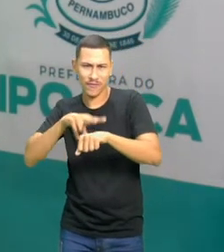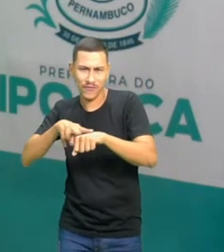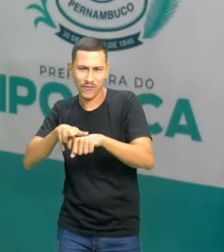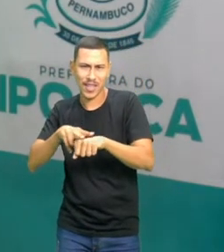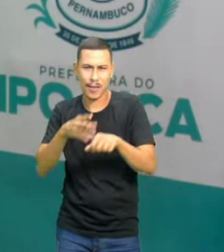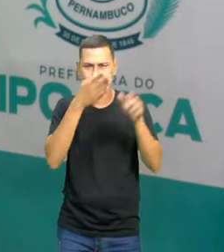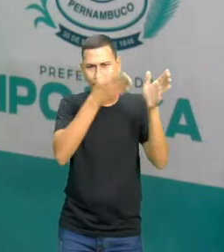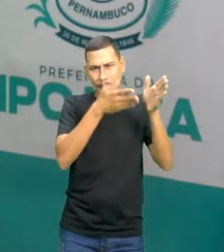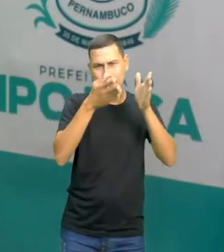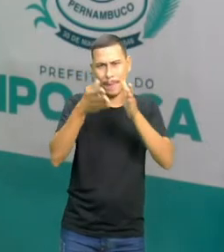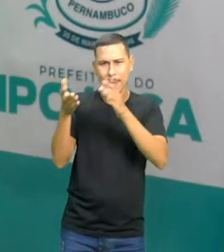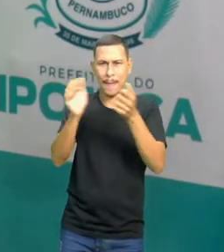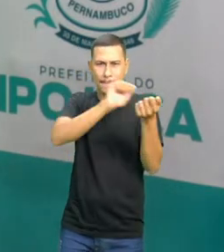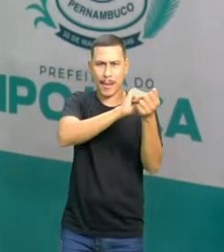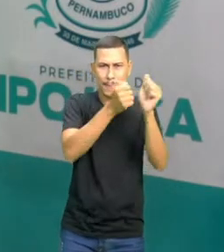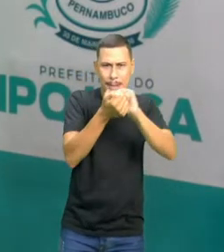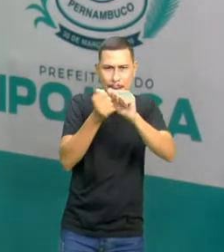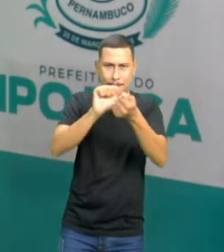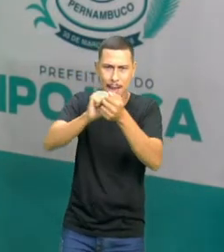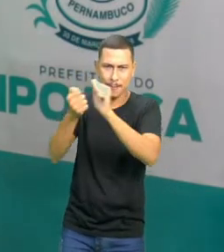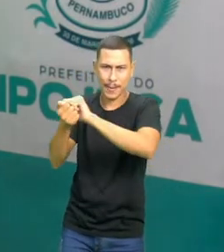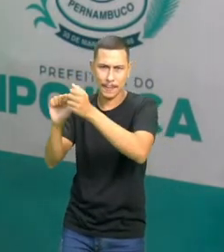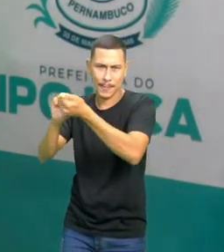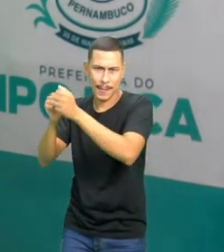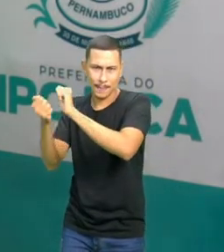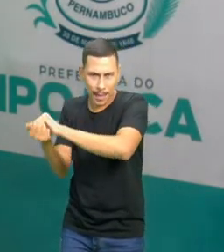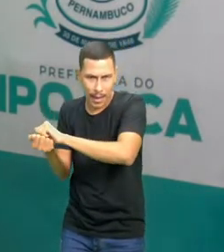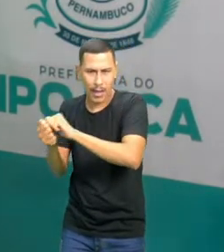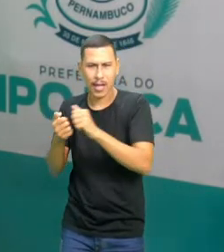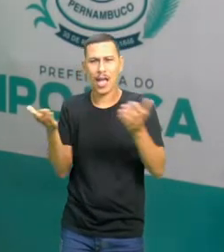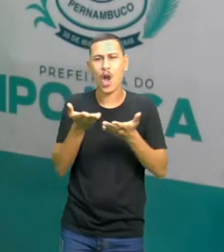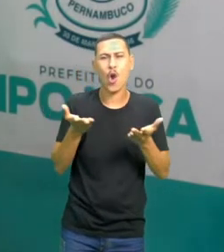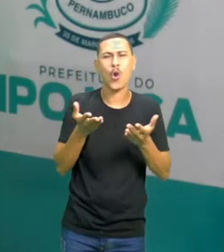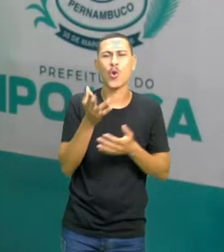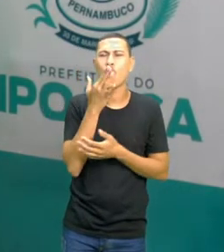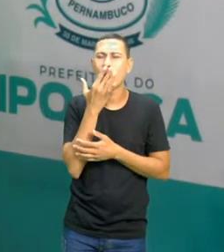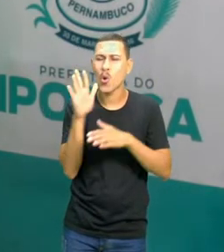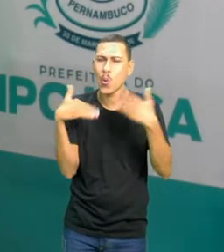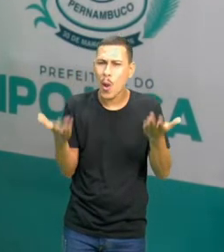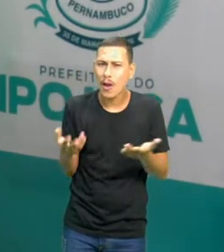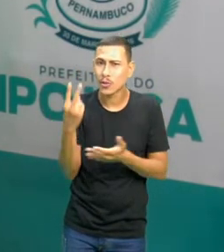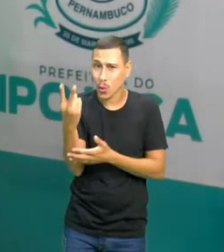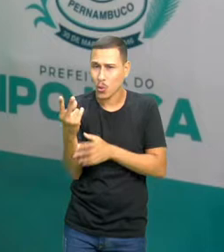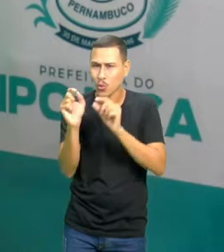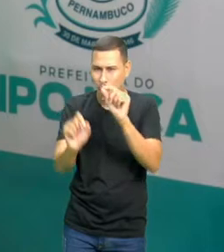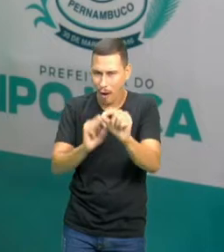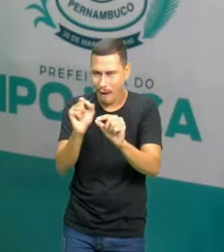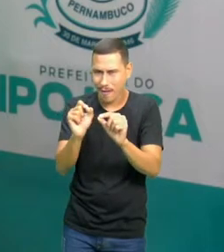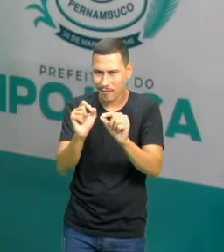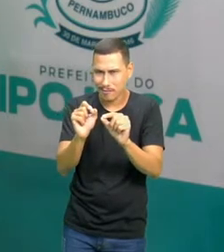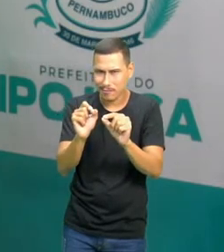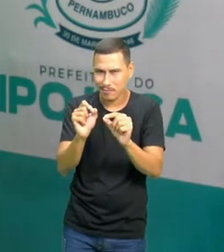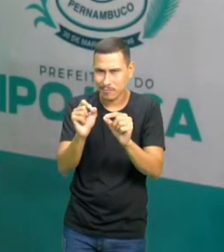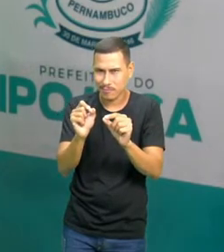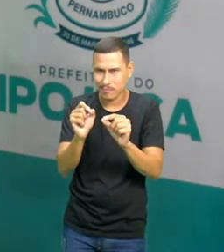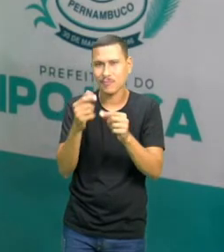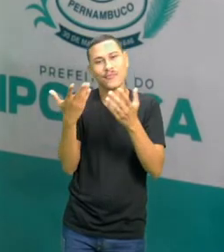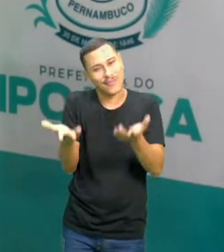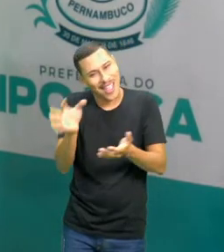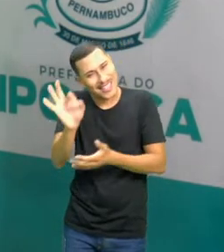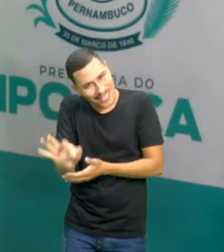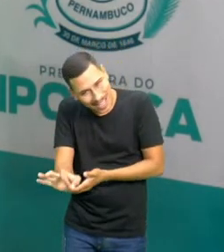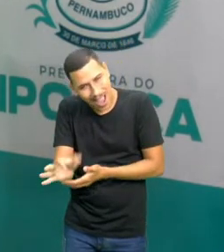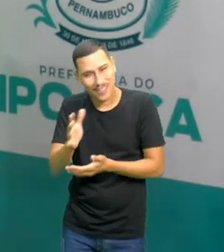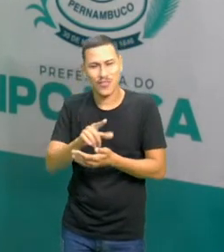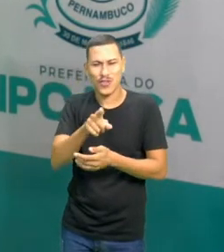temos um laranja, dois verdes, um laranja. Agora vai vir o quê? Dois o quê? É isso aí, você